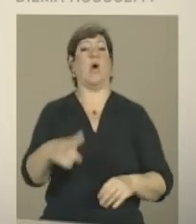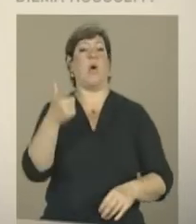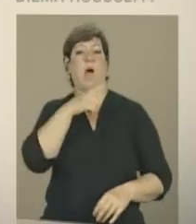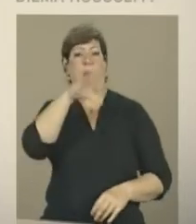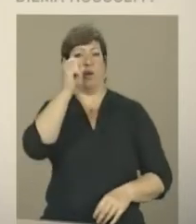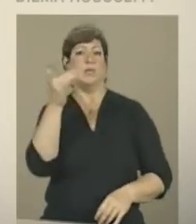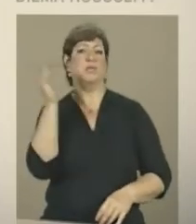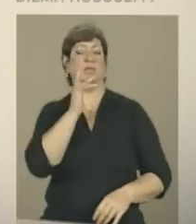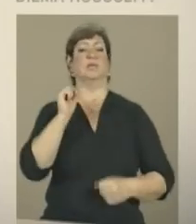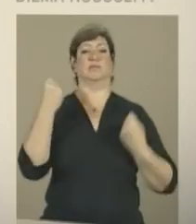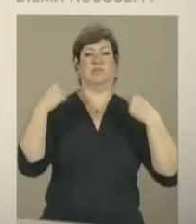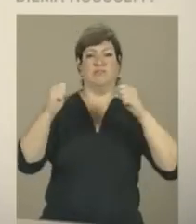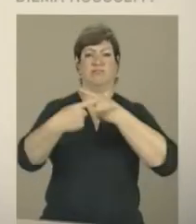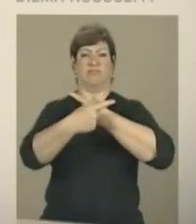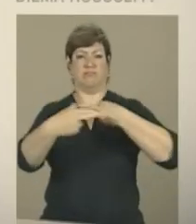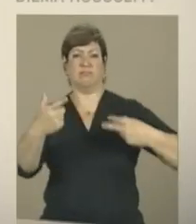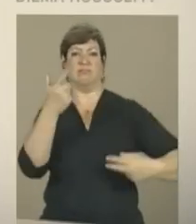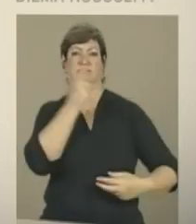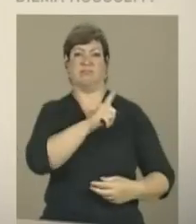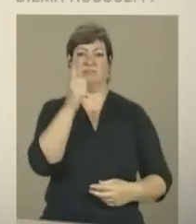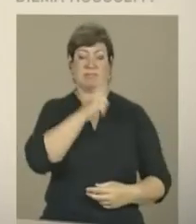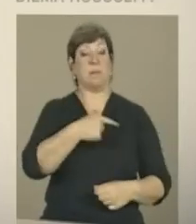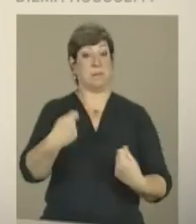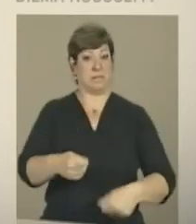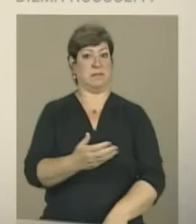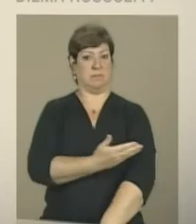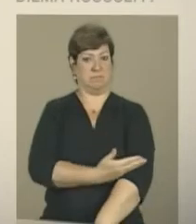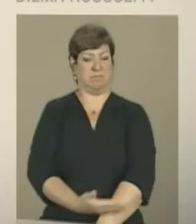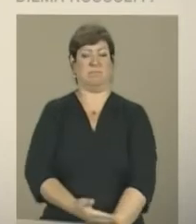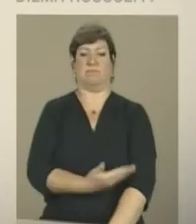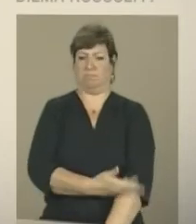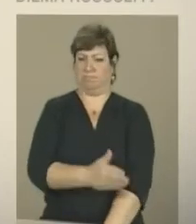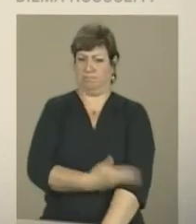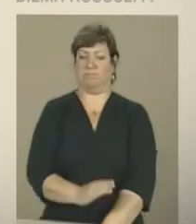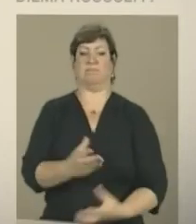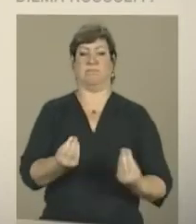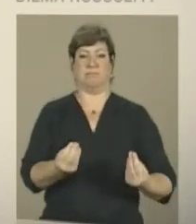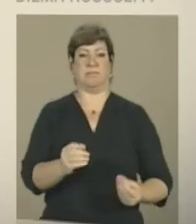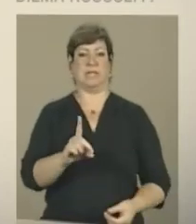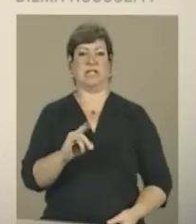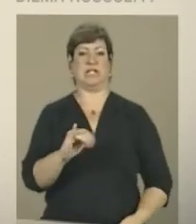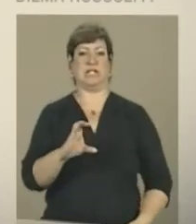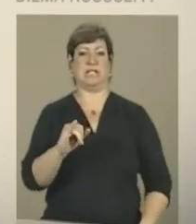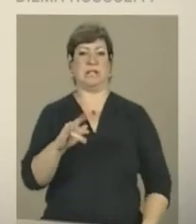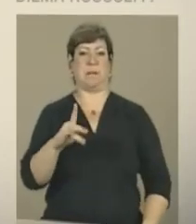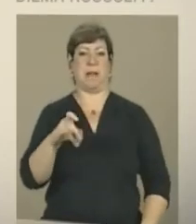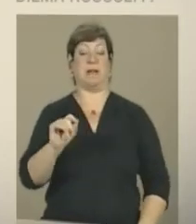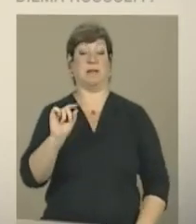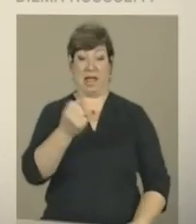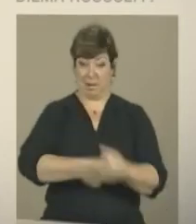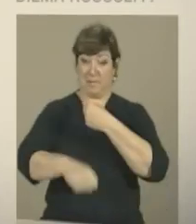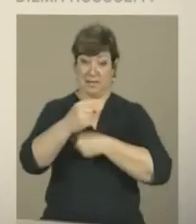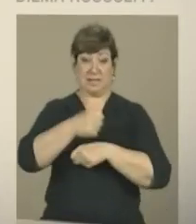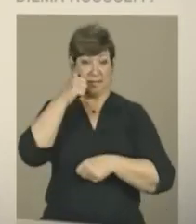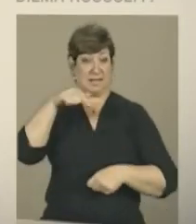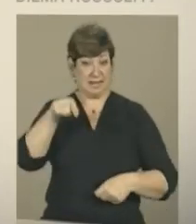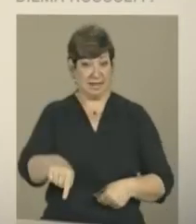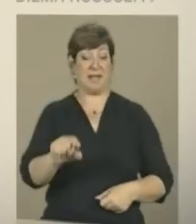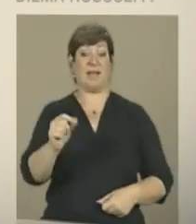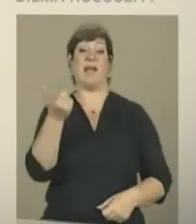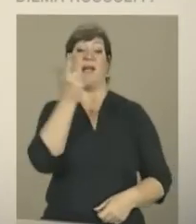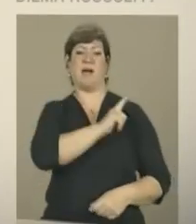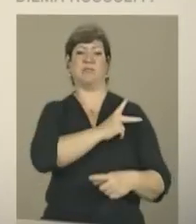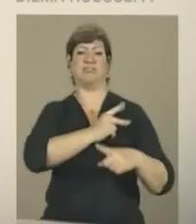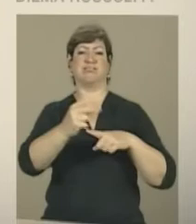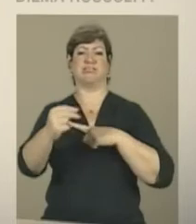ao esporte que exigem Luciano muita disciplina no ano passado a Pietra ganhou um campeonato Gaúcho de judô na sua